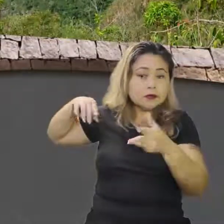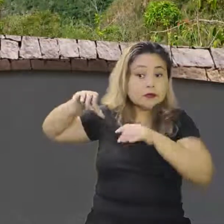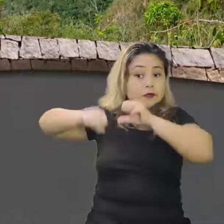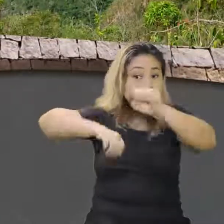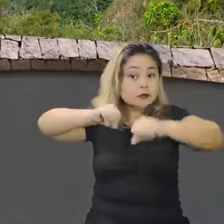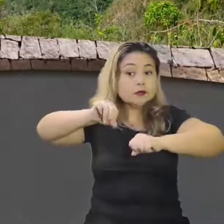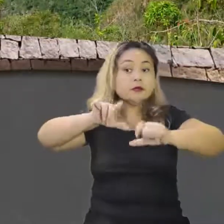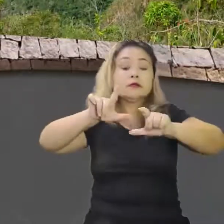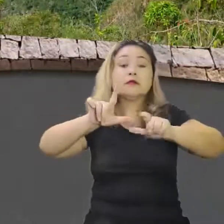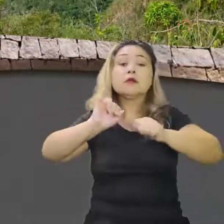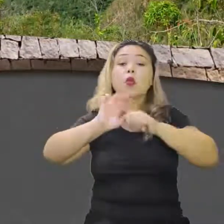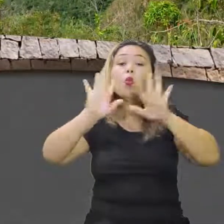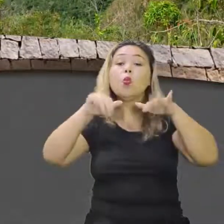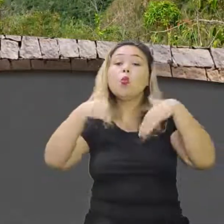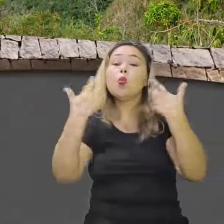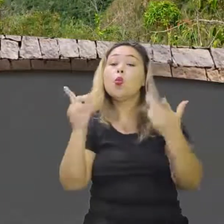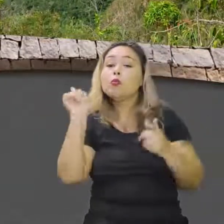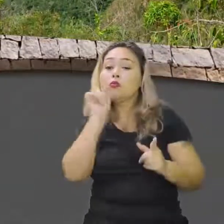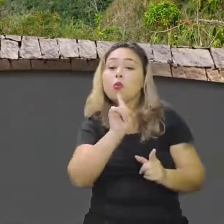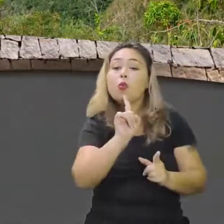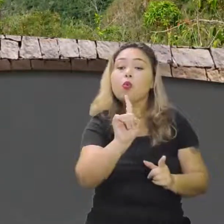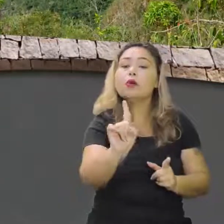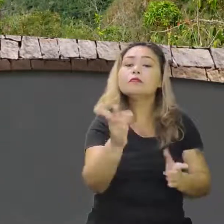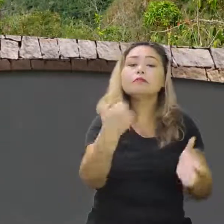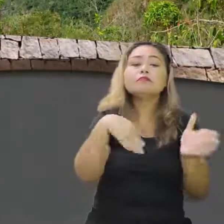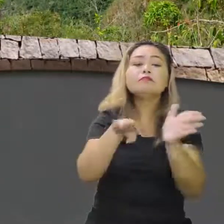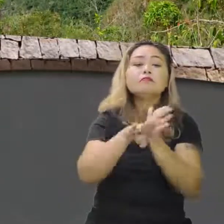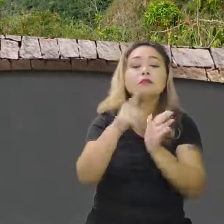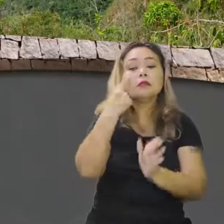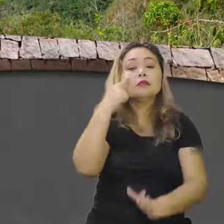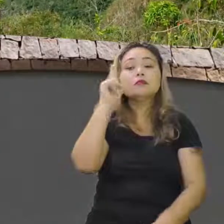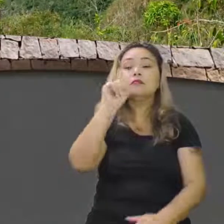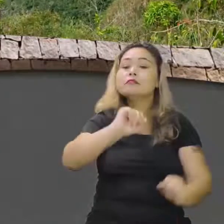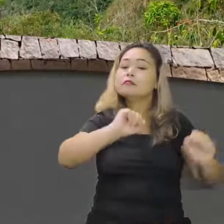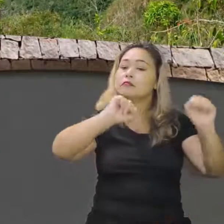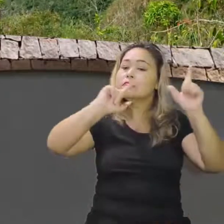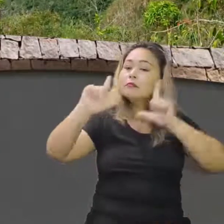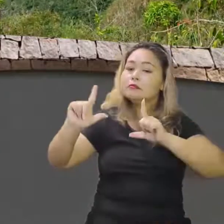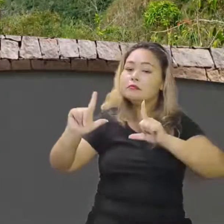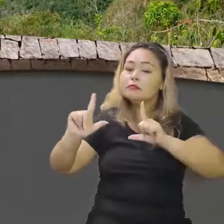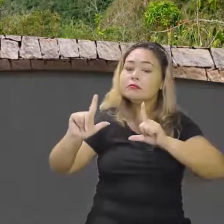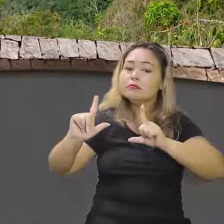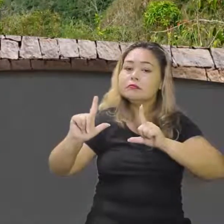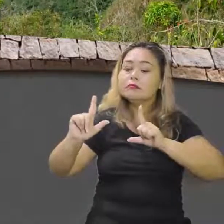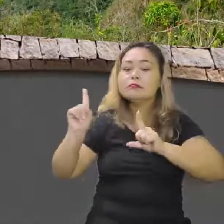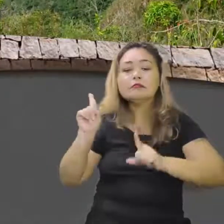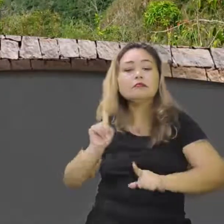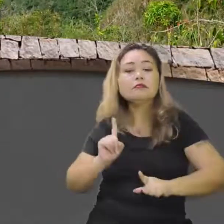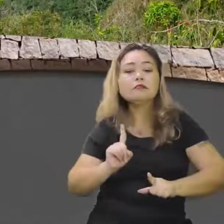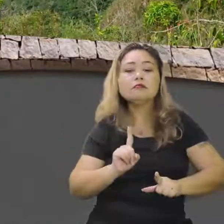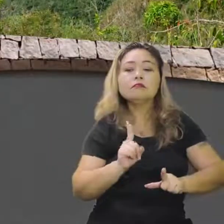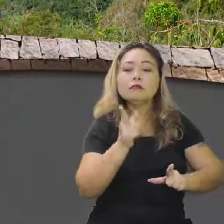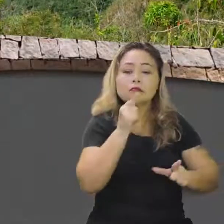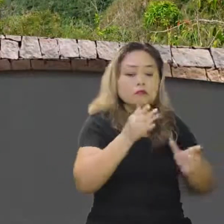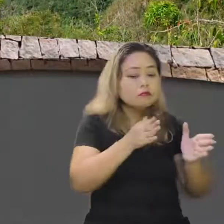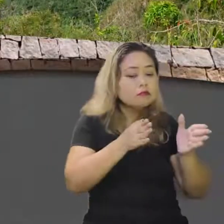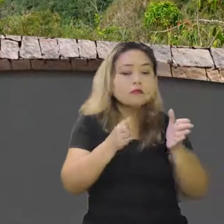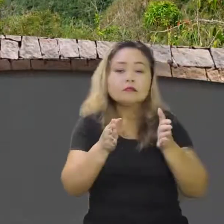E qual era o caminho que o homem chegava até aqui? Esse que você está vendo aí na tela. Através dos